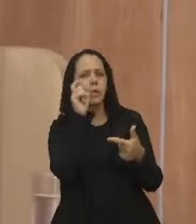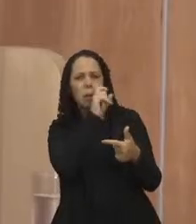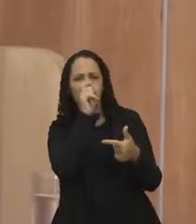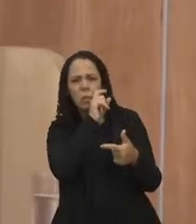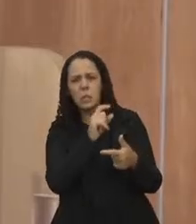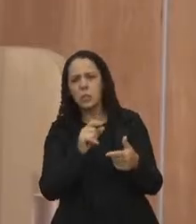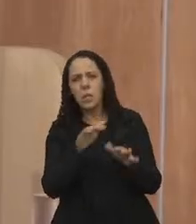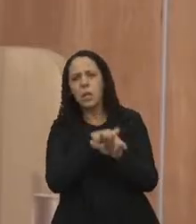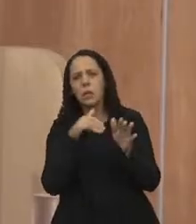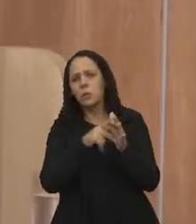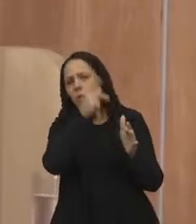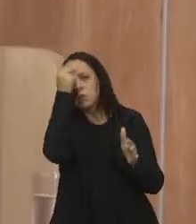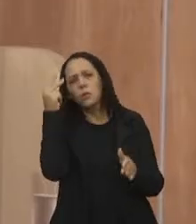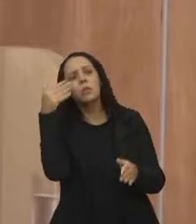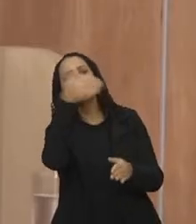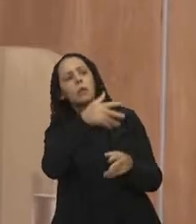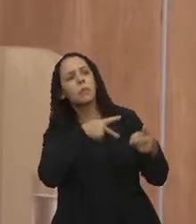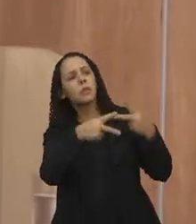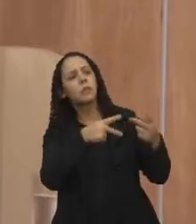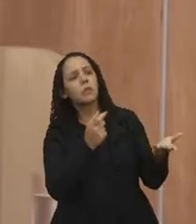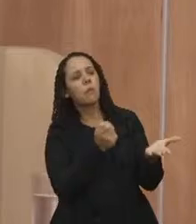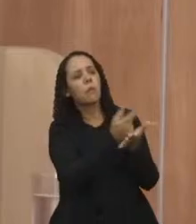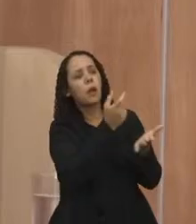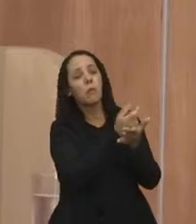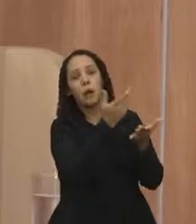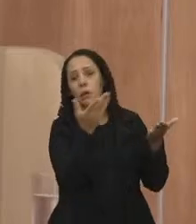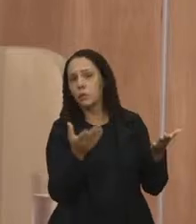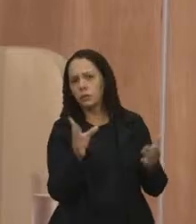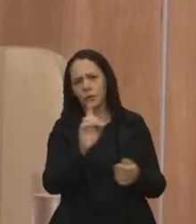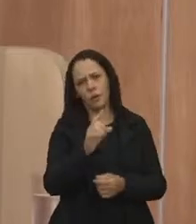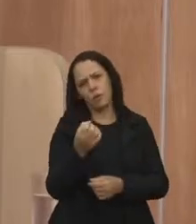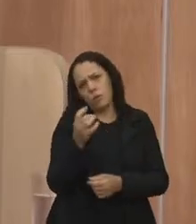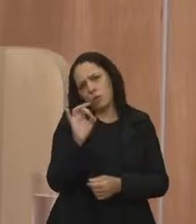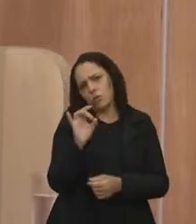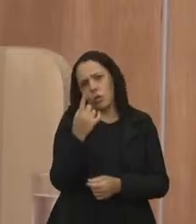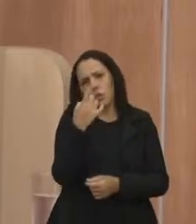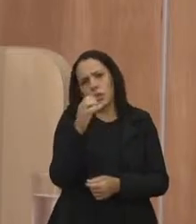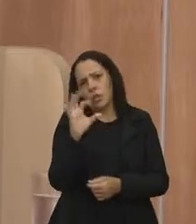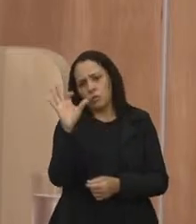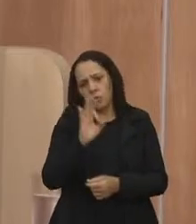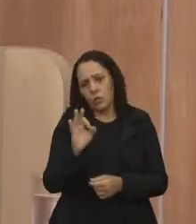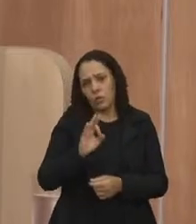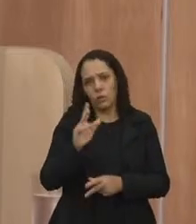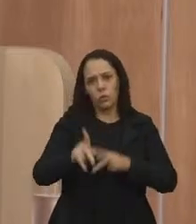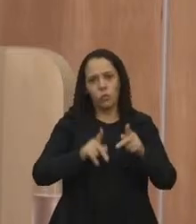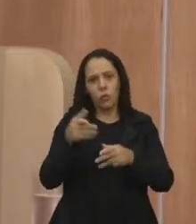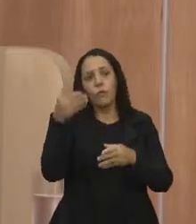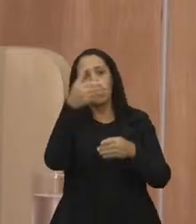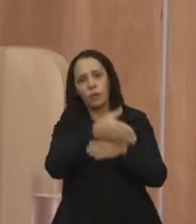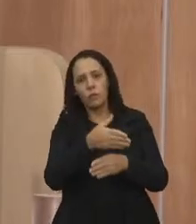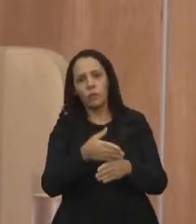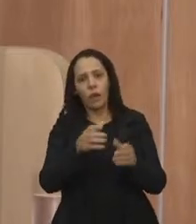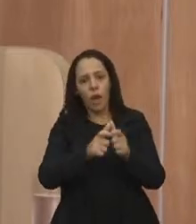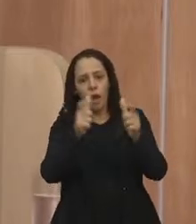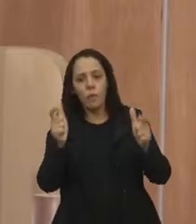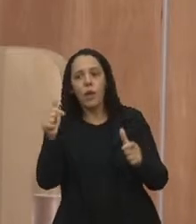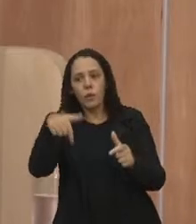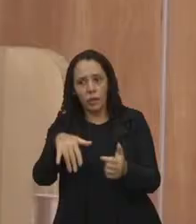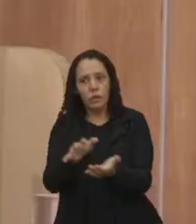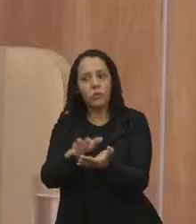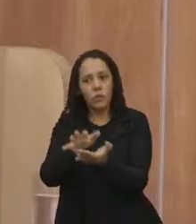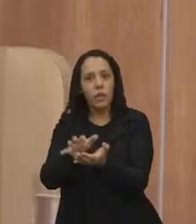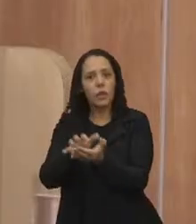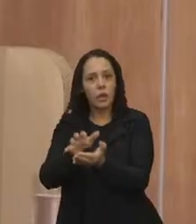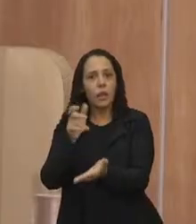José fazer compra. Isso a gente descobriu que era quase 10% apenas da população, a maioria realmente compra aqui em Jacareí, então